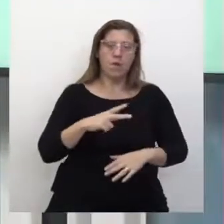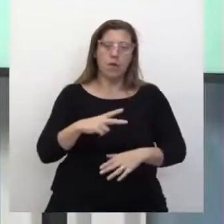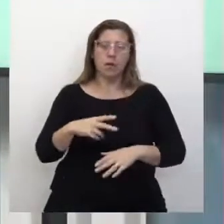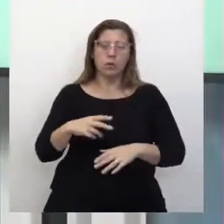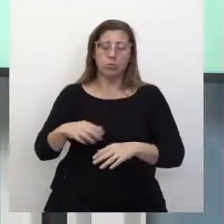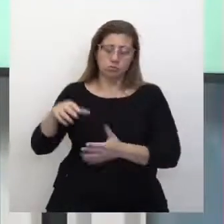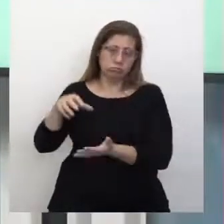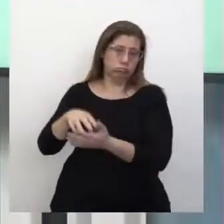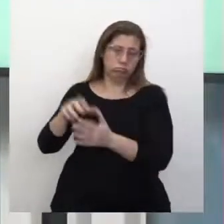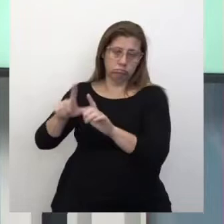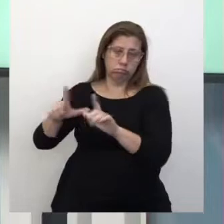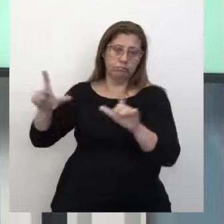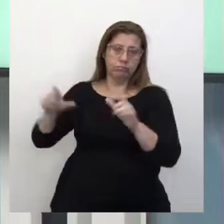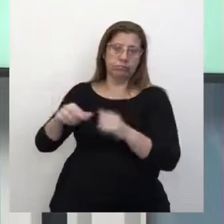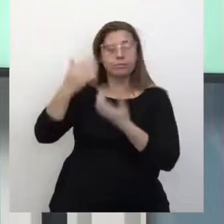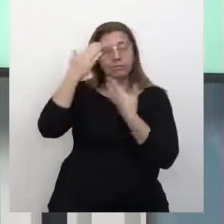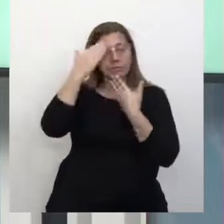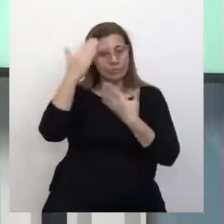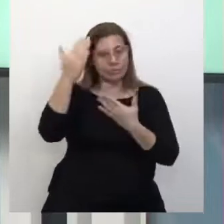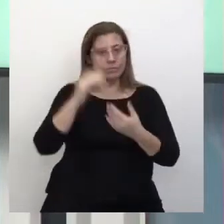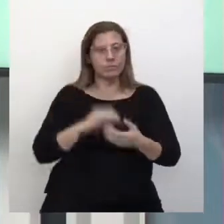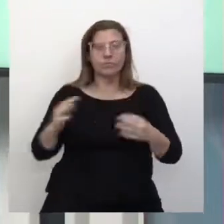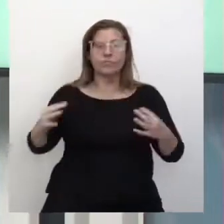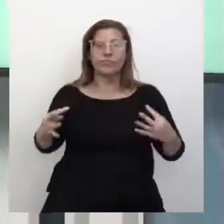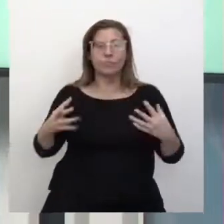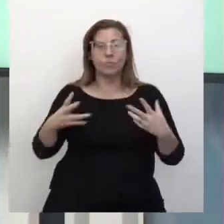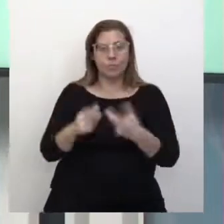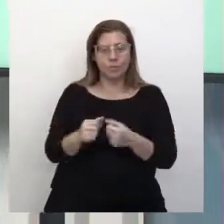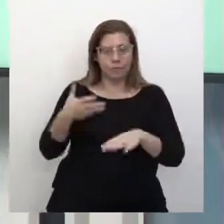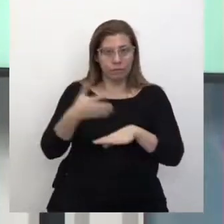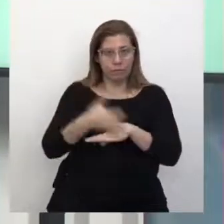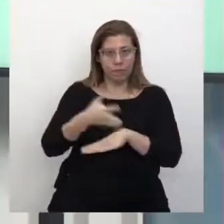galerias. Muito bem, gente. Obrigada aí a todos vocês pelas